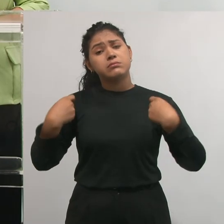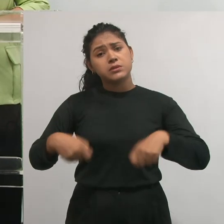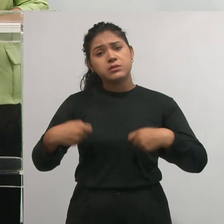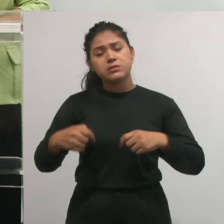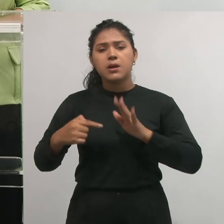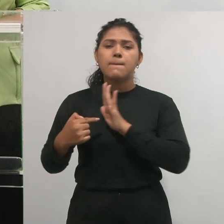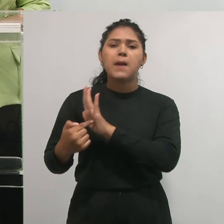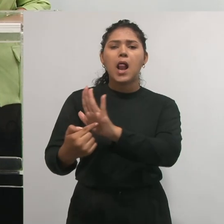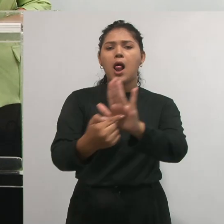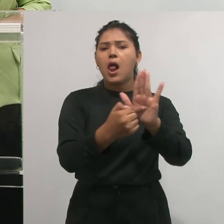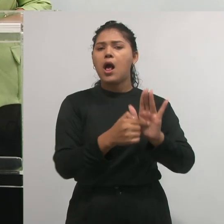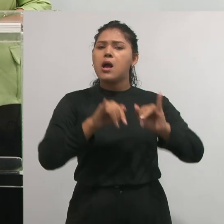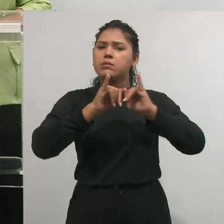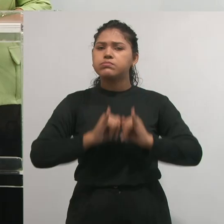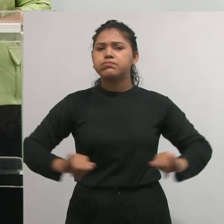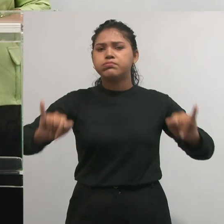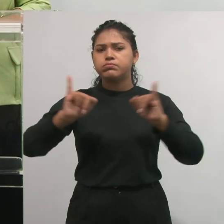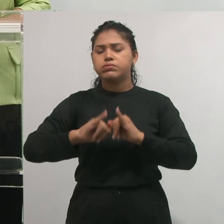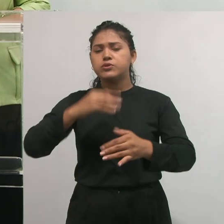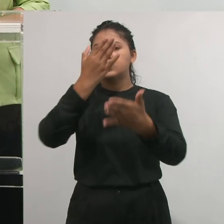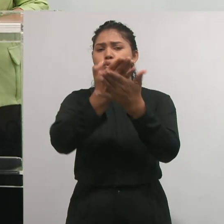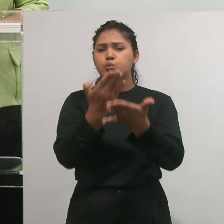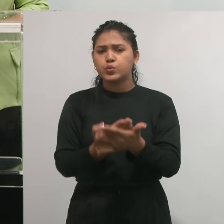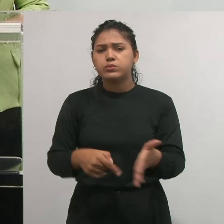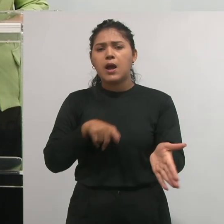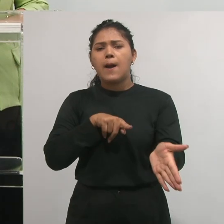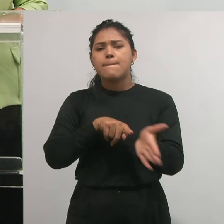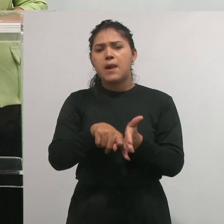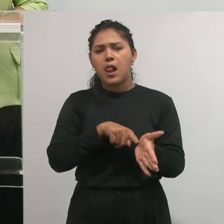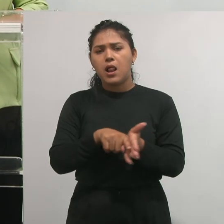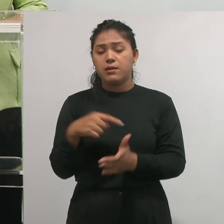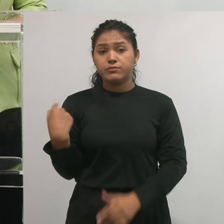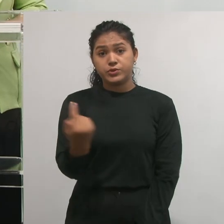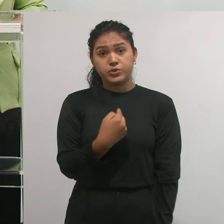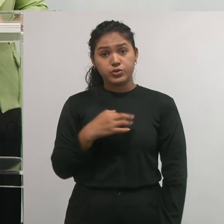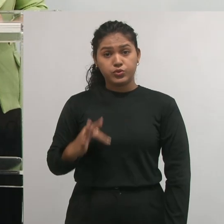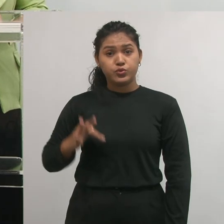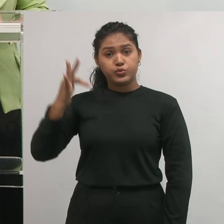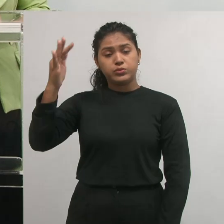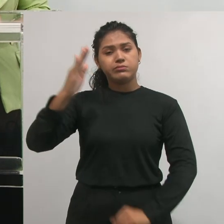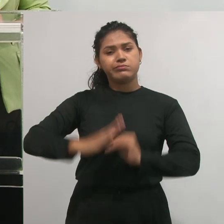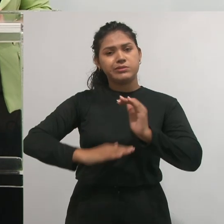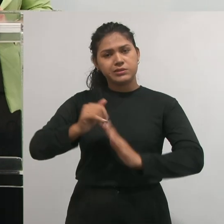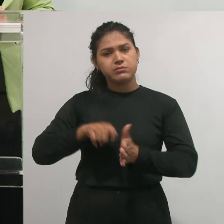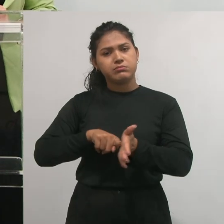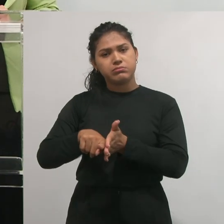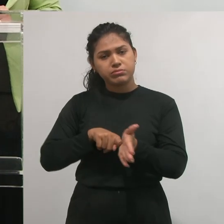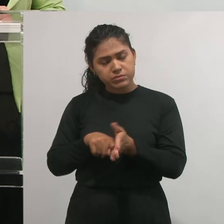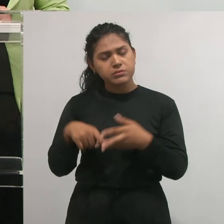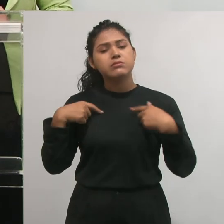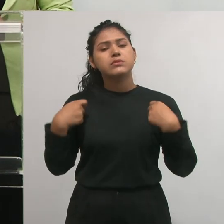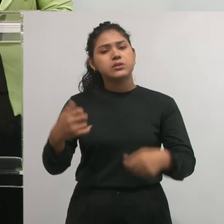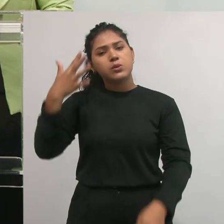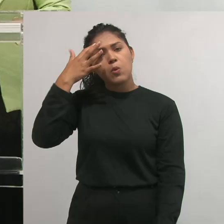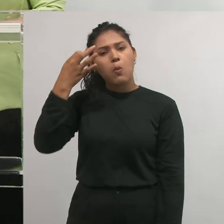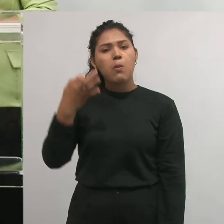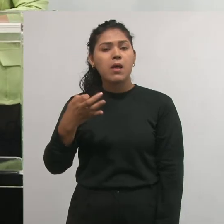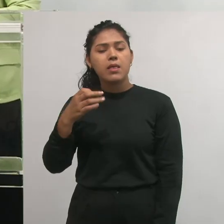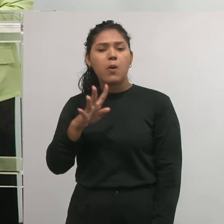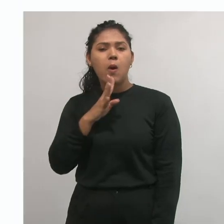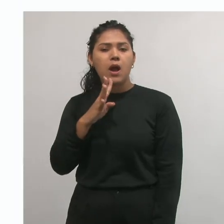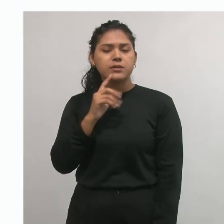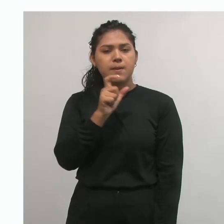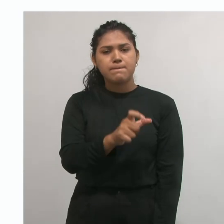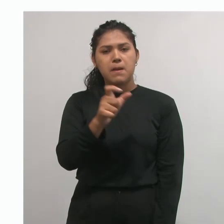ser conhecidas, reconhecidas, estudadas, né? Nós, como pesquisadores, precisamos conhecer